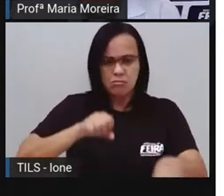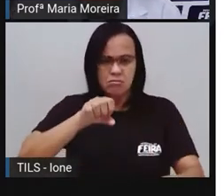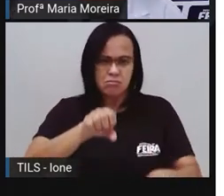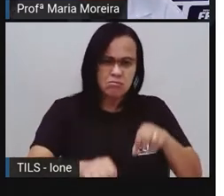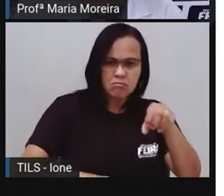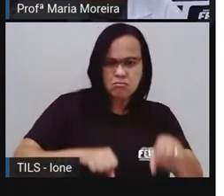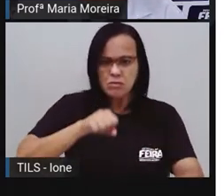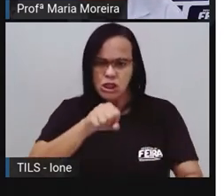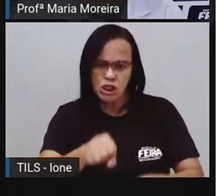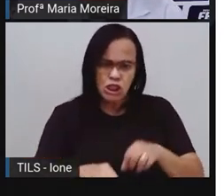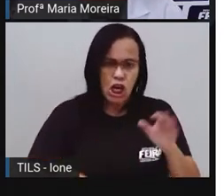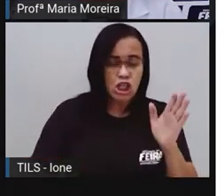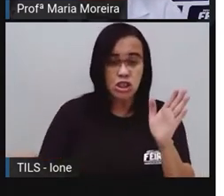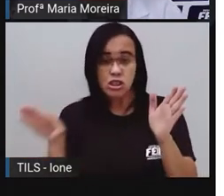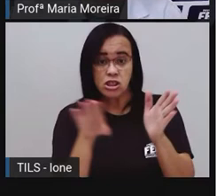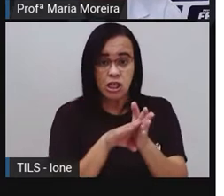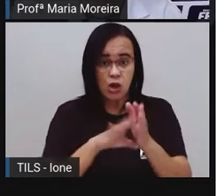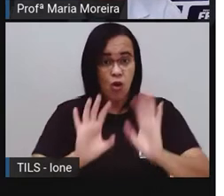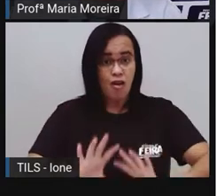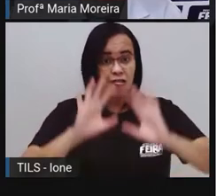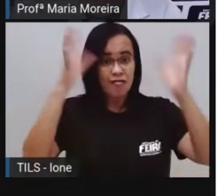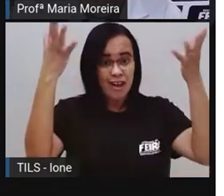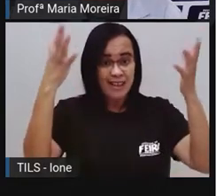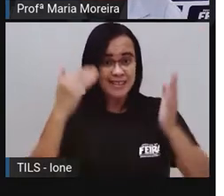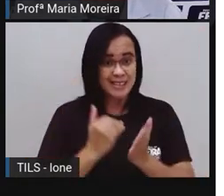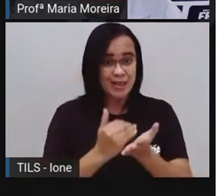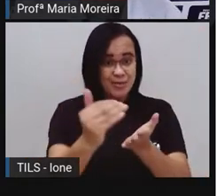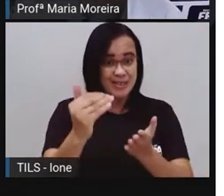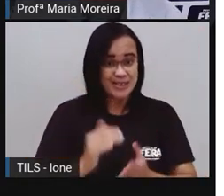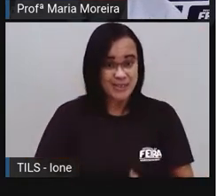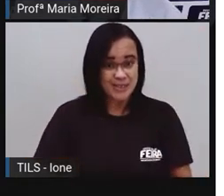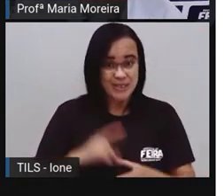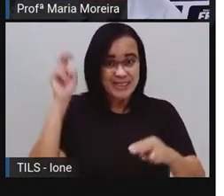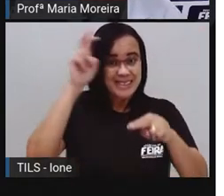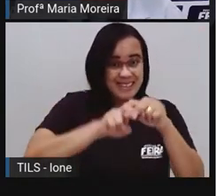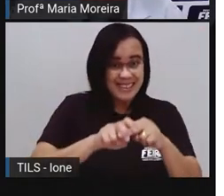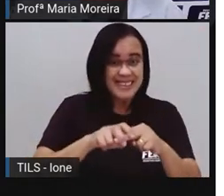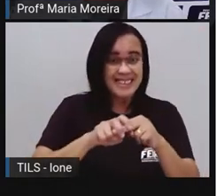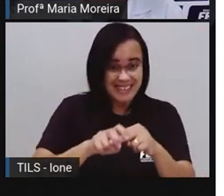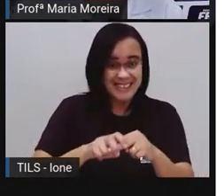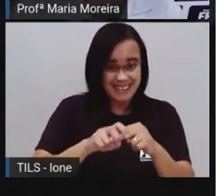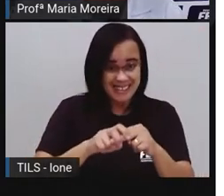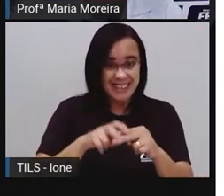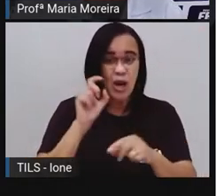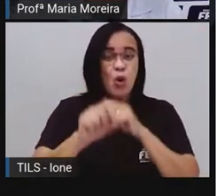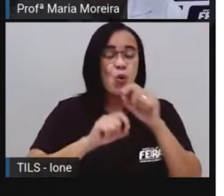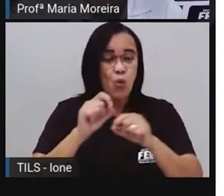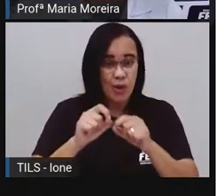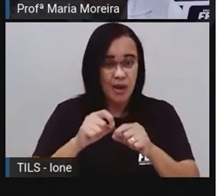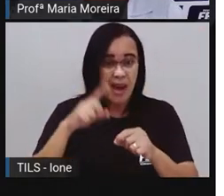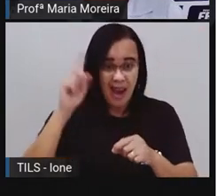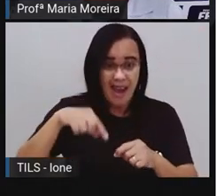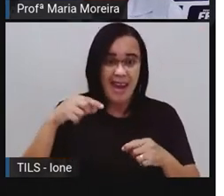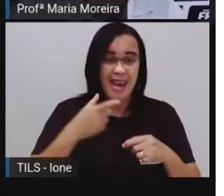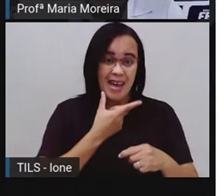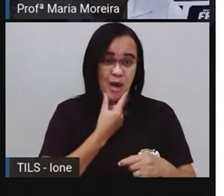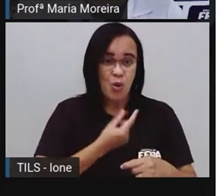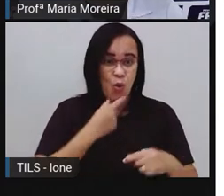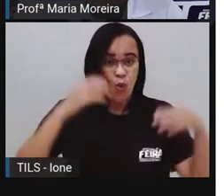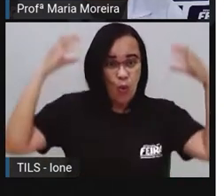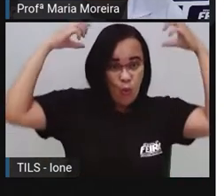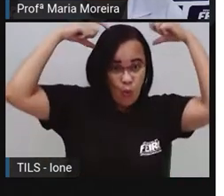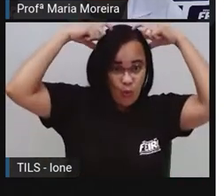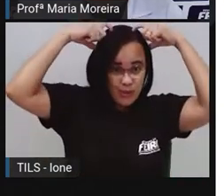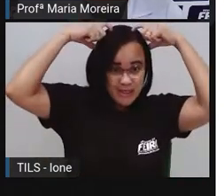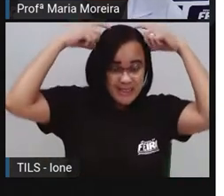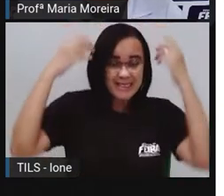acabava de começar. Vejam só quem está sentado bem no degrau da entrada. O ursinho, a quem entregou a